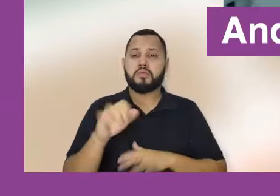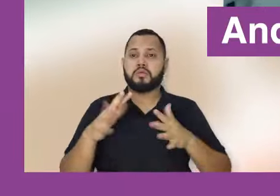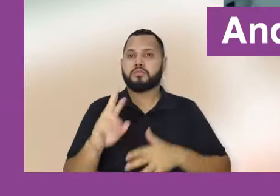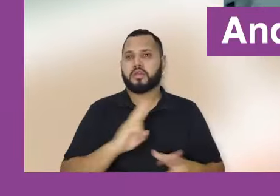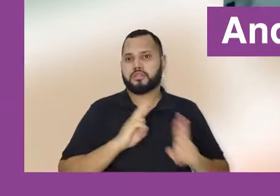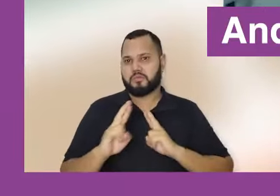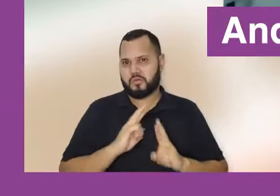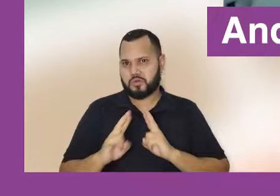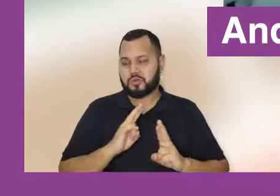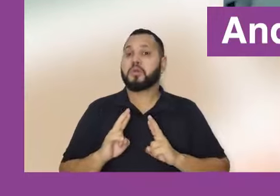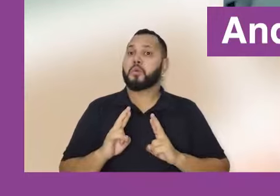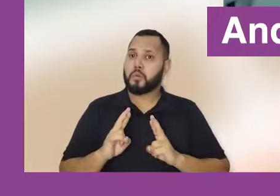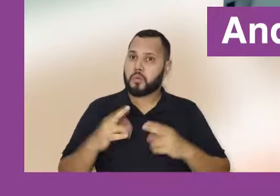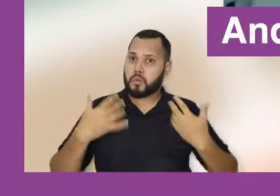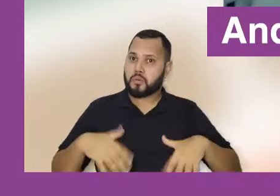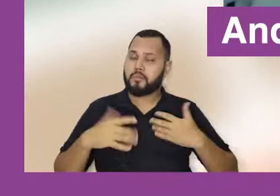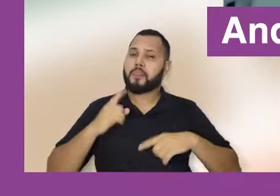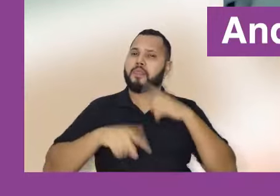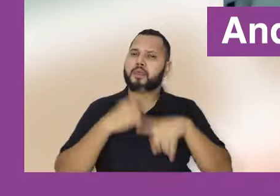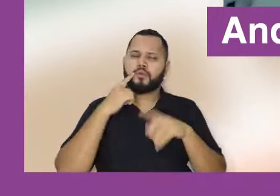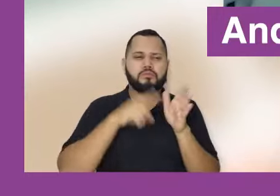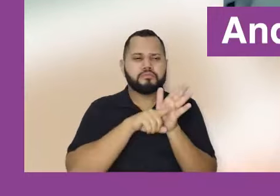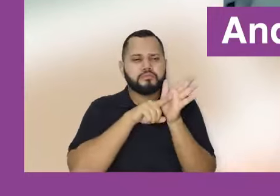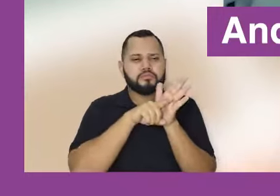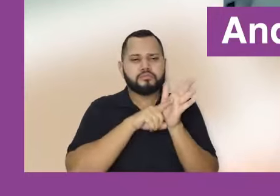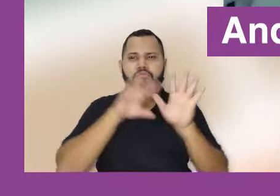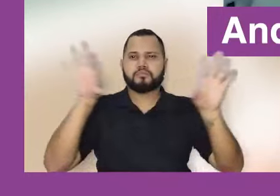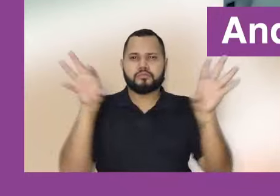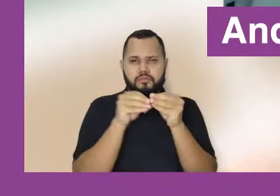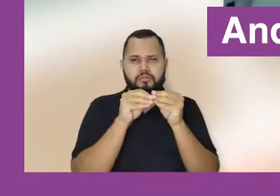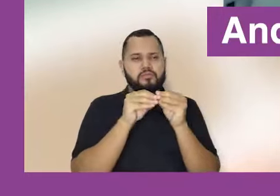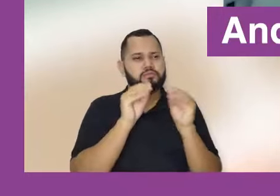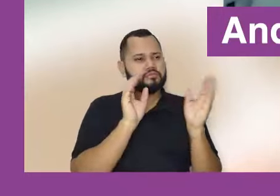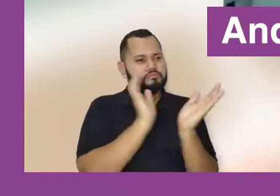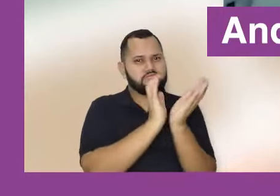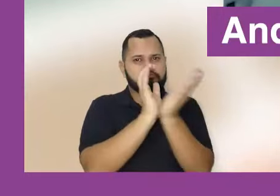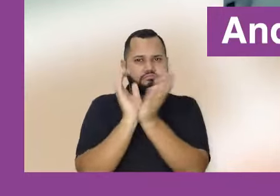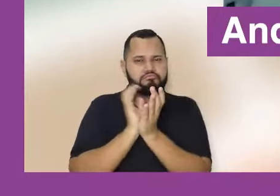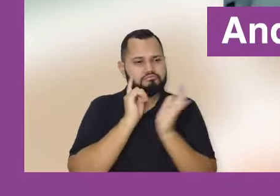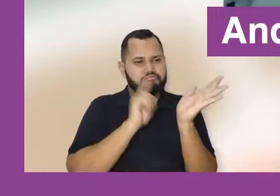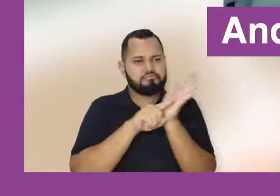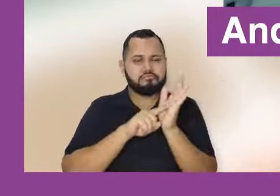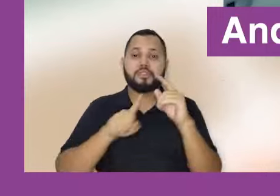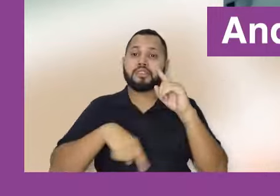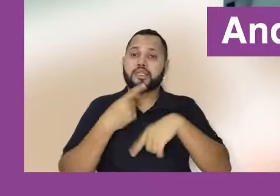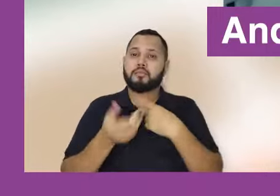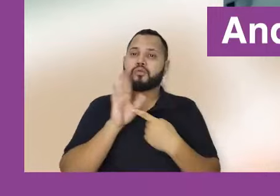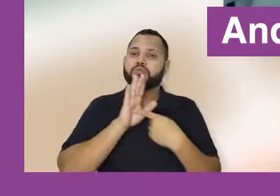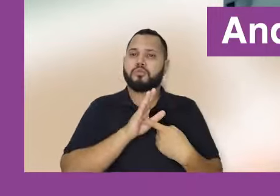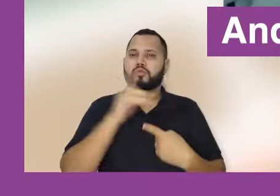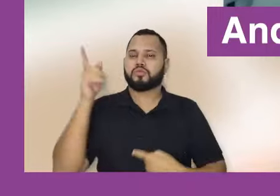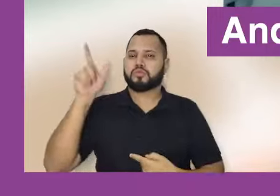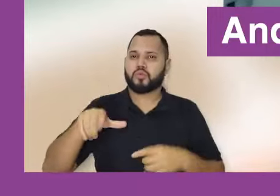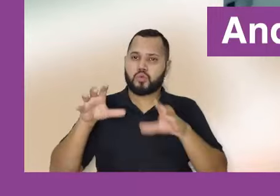respostas né que foram depois analisadas compiladas aí e começaram a ser compartilhadas